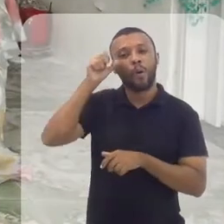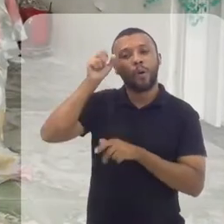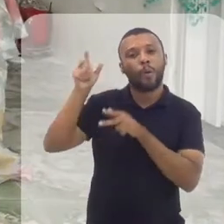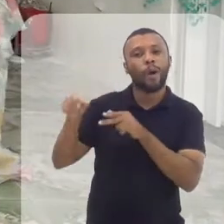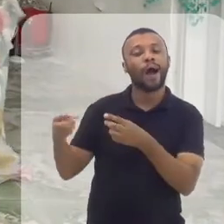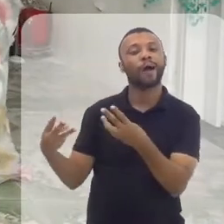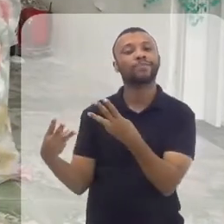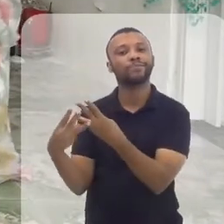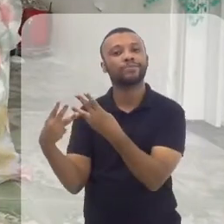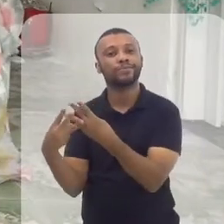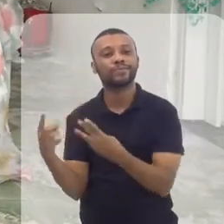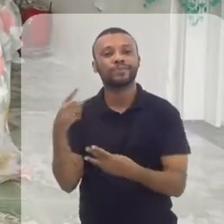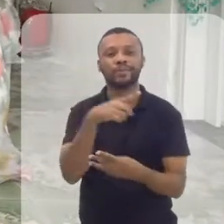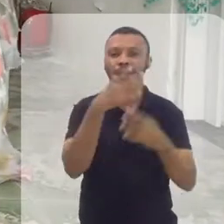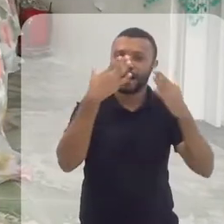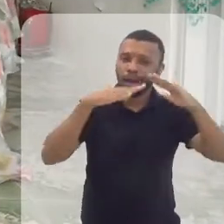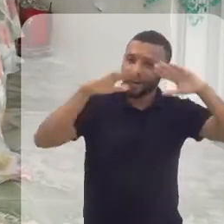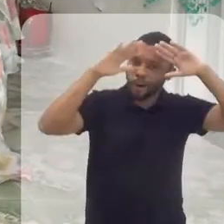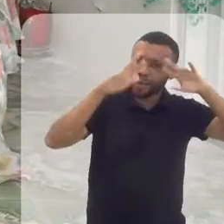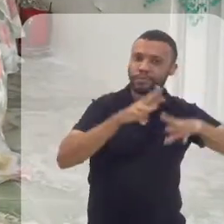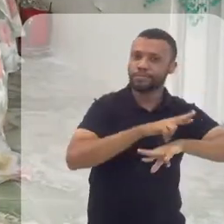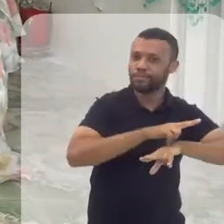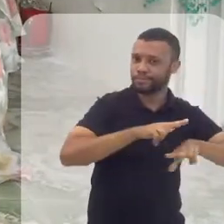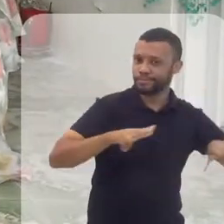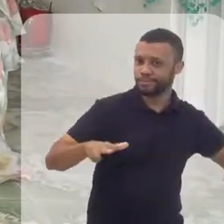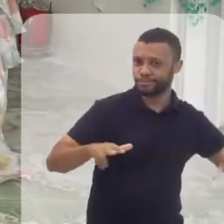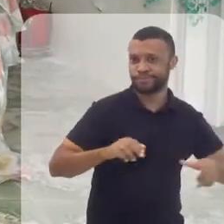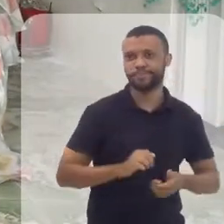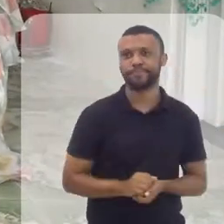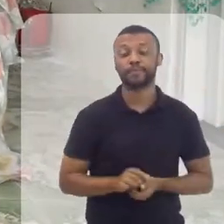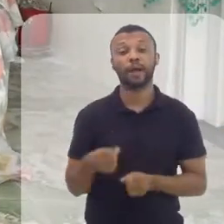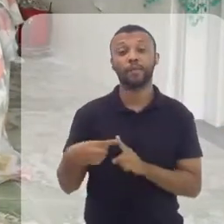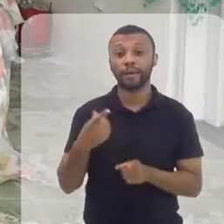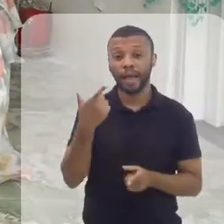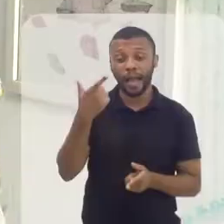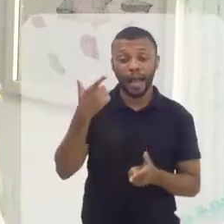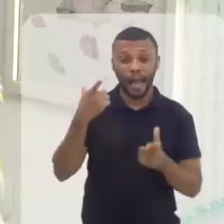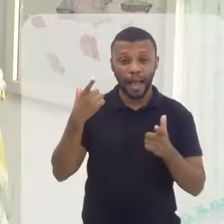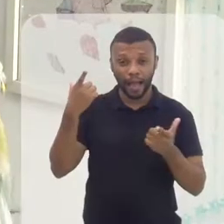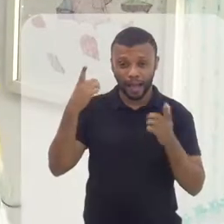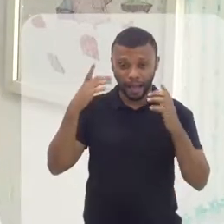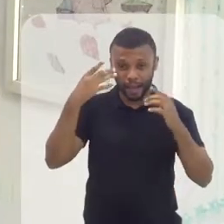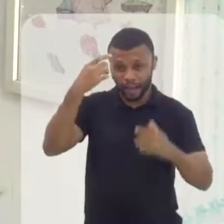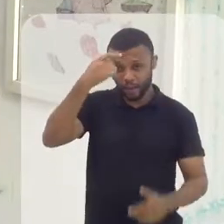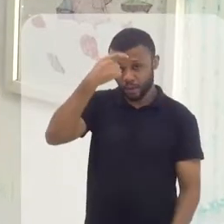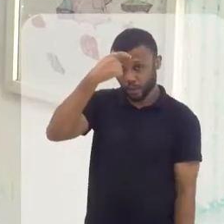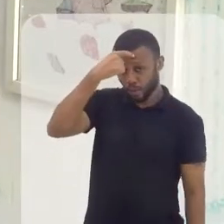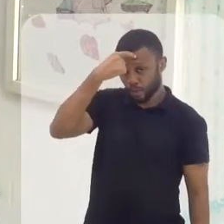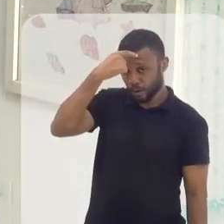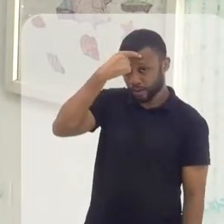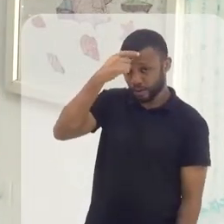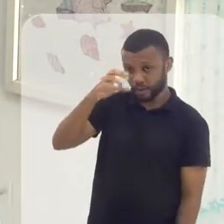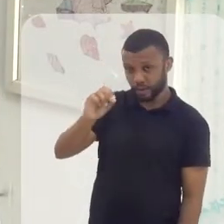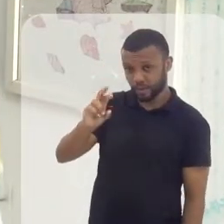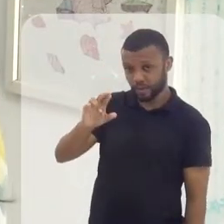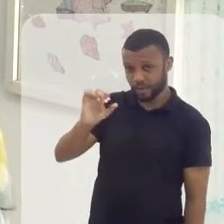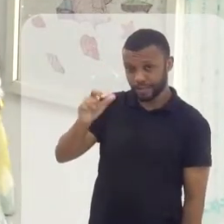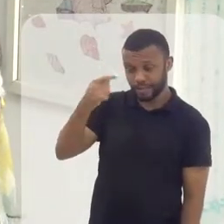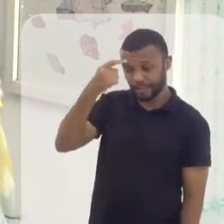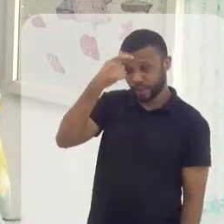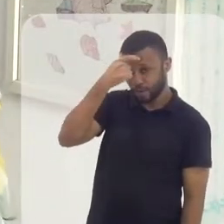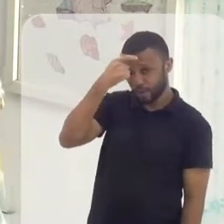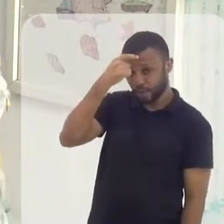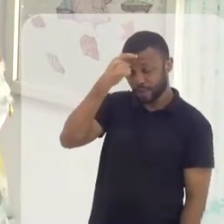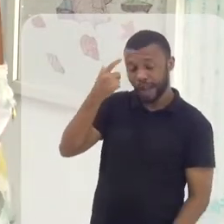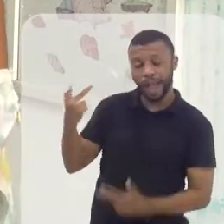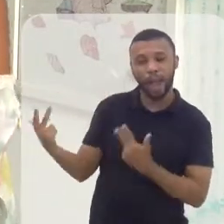quarto de Exu, do outro lado o quarto dos santos. Então, é permitido que seja feito. Porque a cabeça é a mesma. O ori é